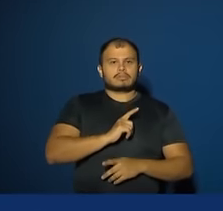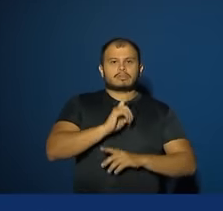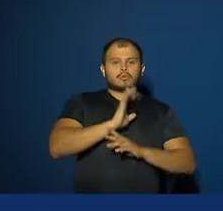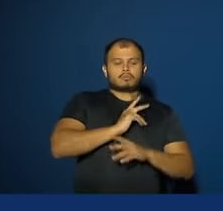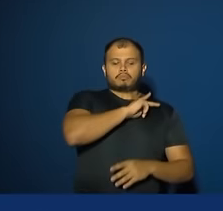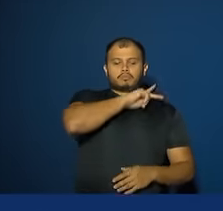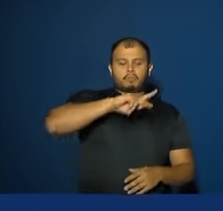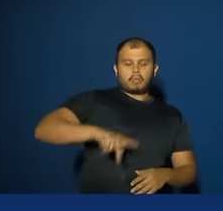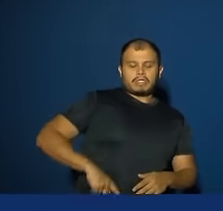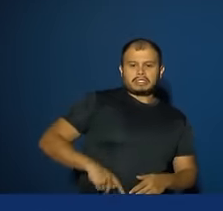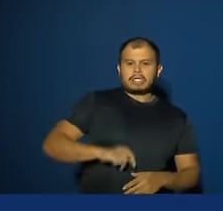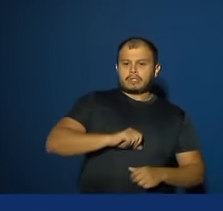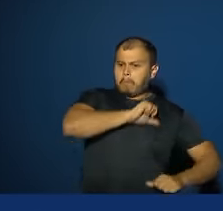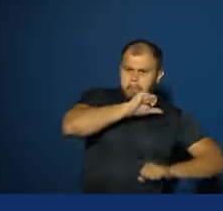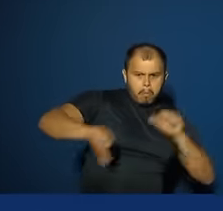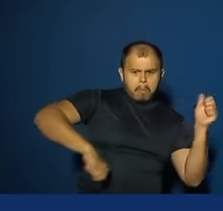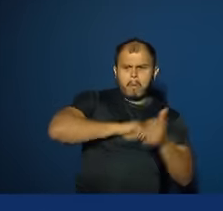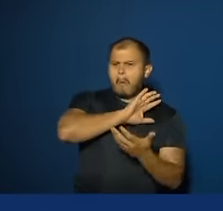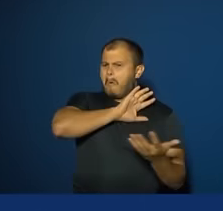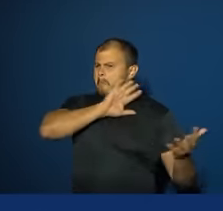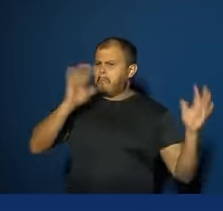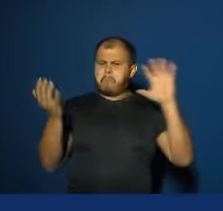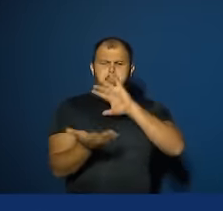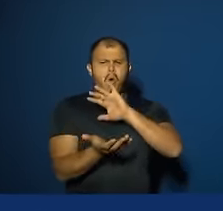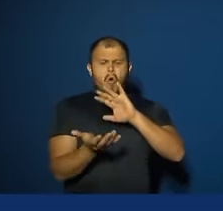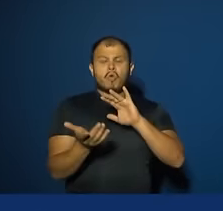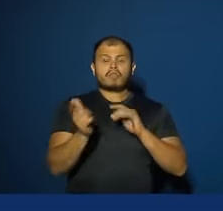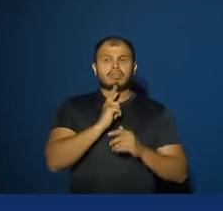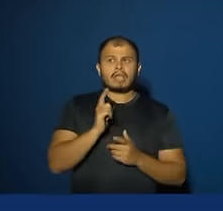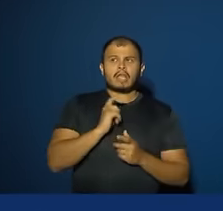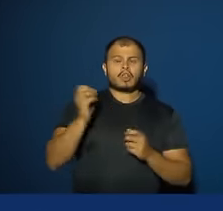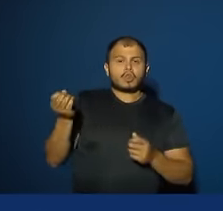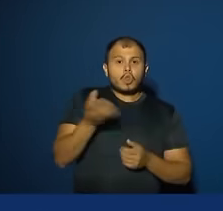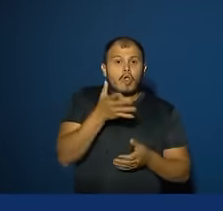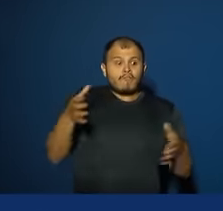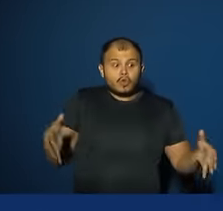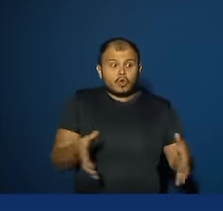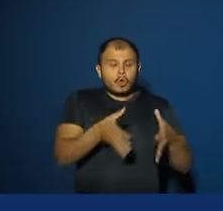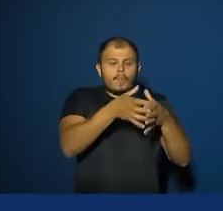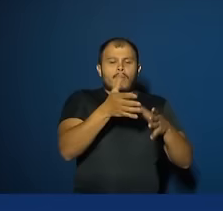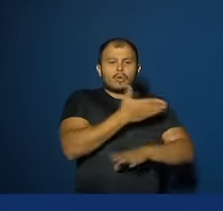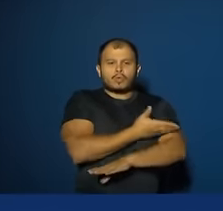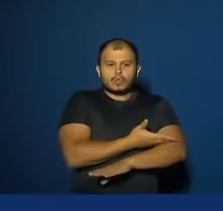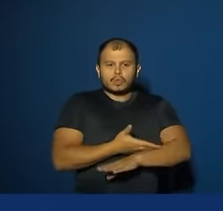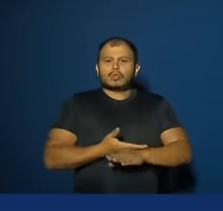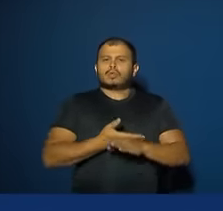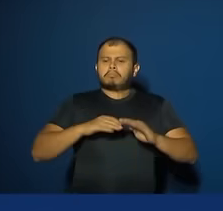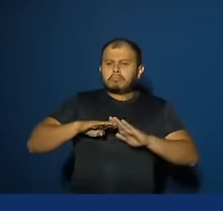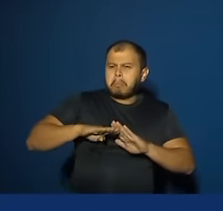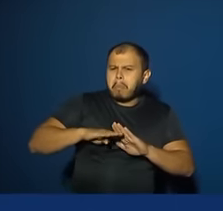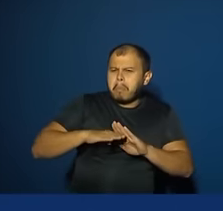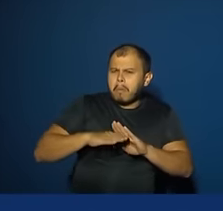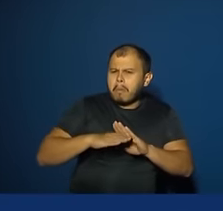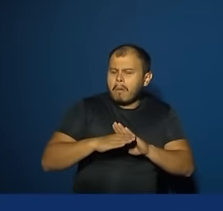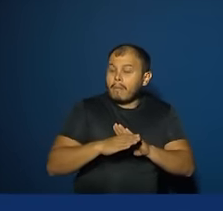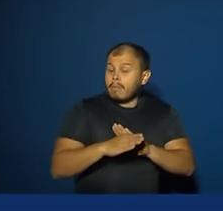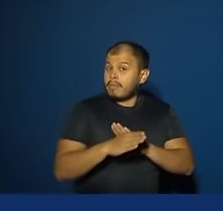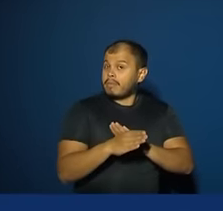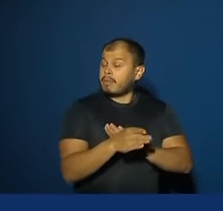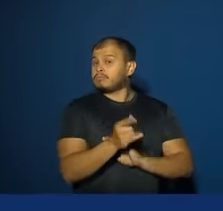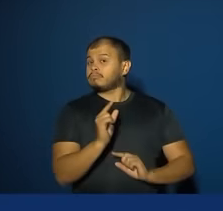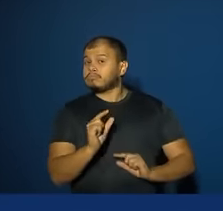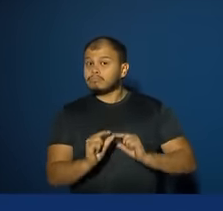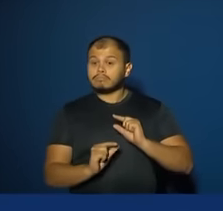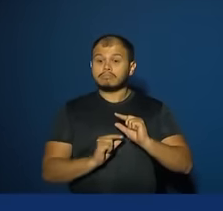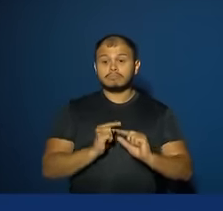viveu um novo grupo chegando um novo grupo se acostumando o novo grupo se educando em relação a Quais